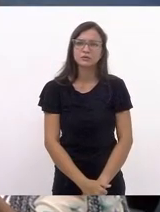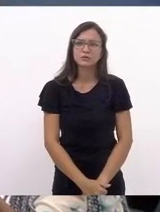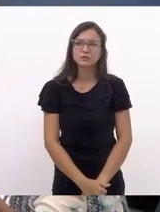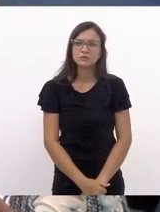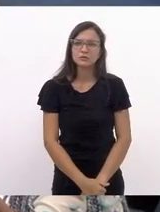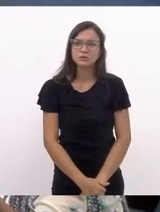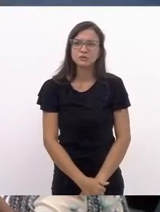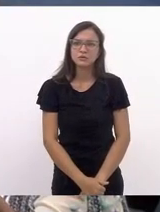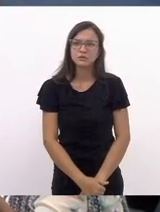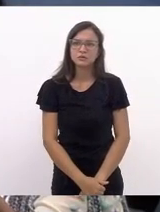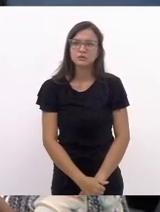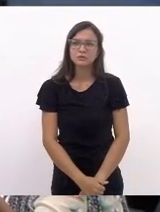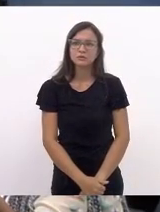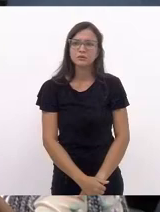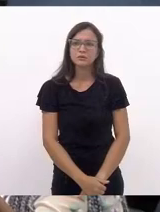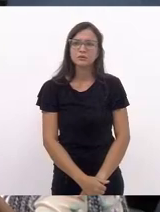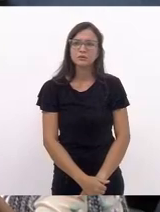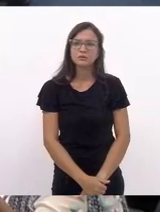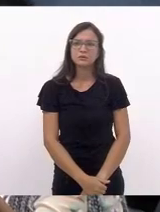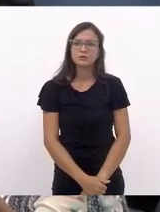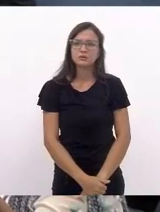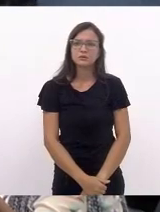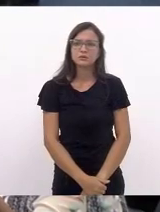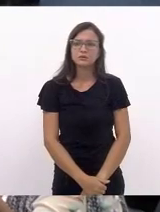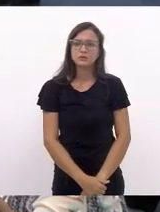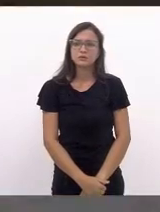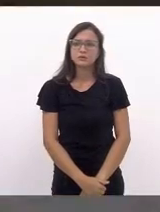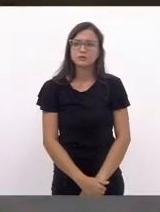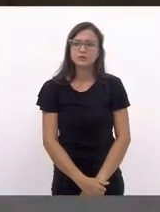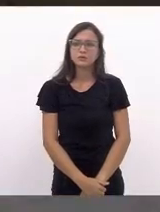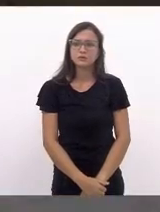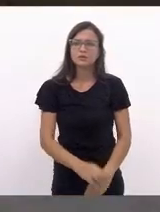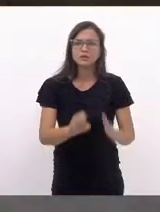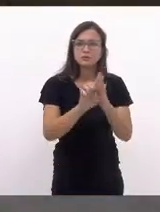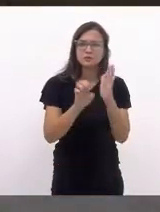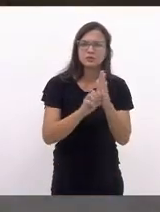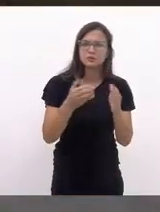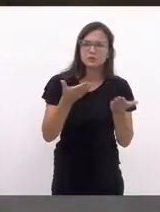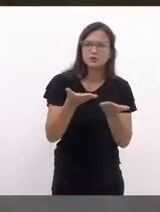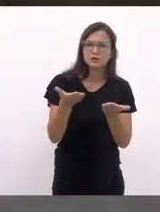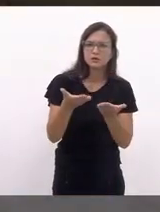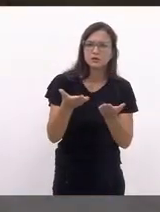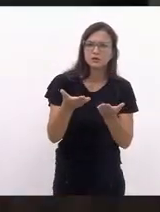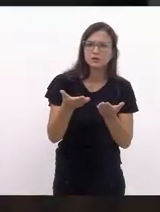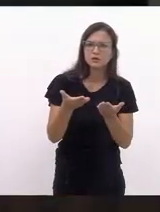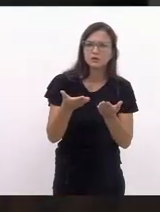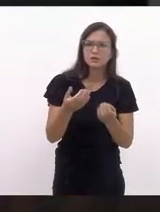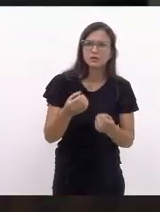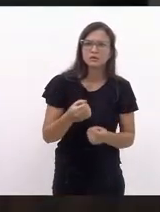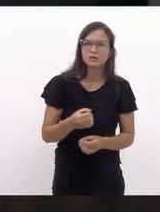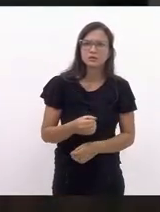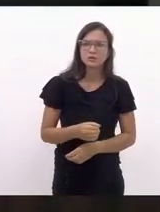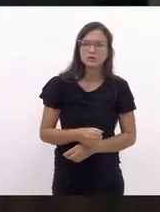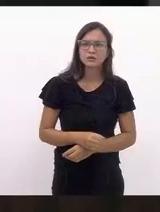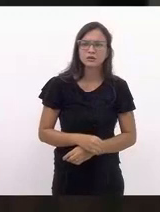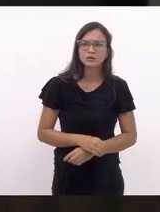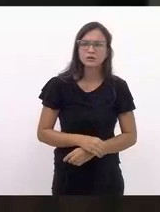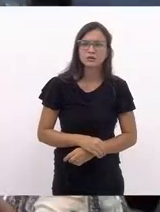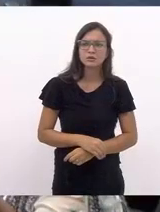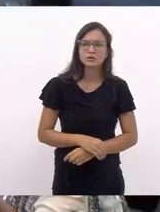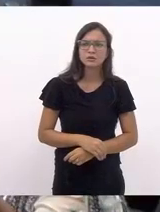e é primeiro panelas granar não entrou emenda agora então porque pois está em votação